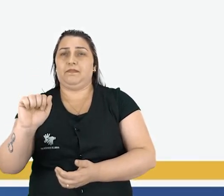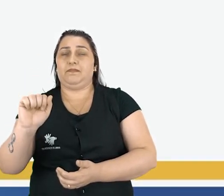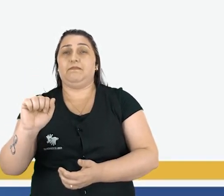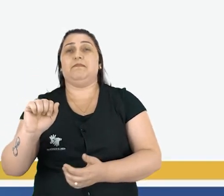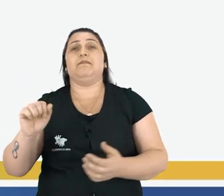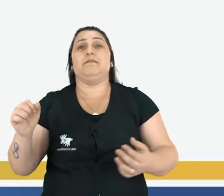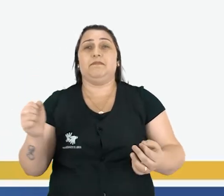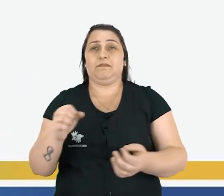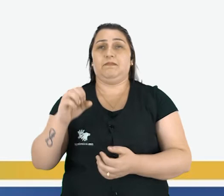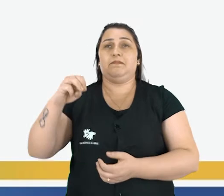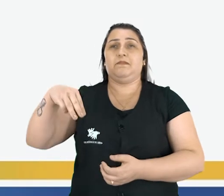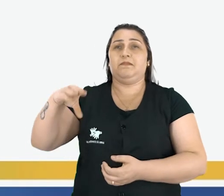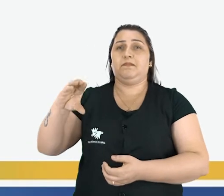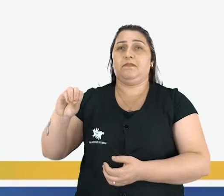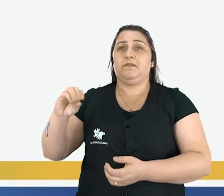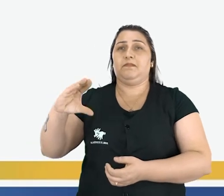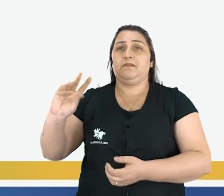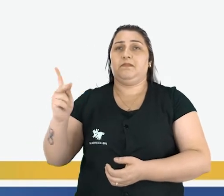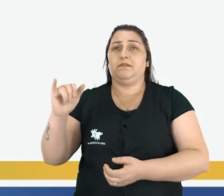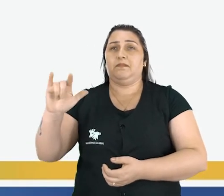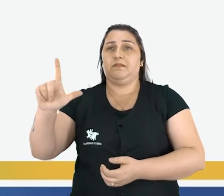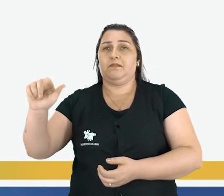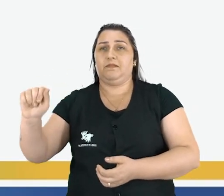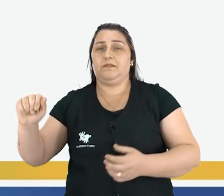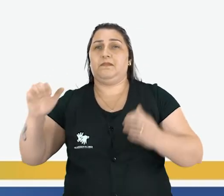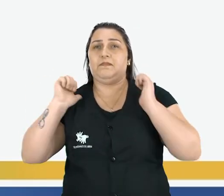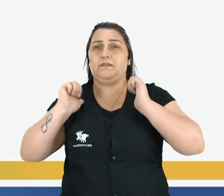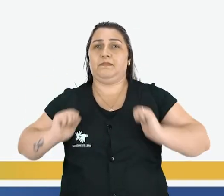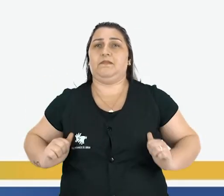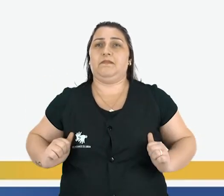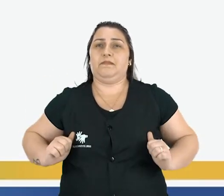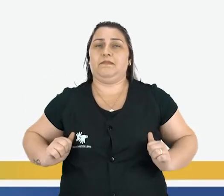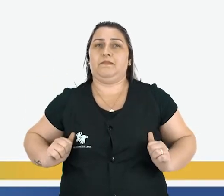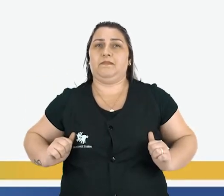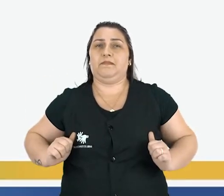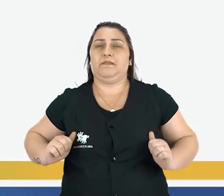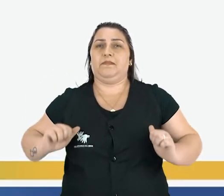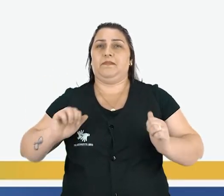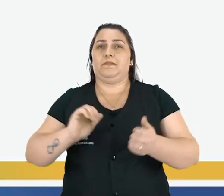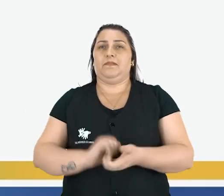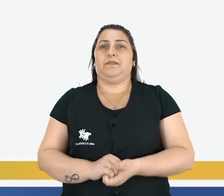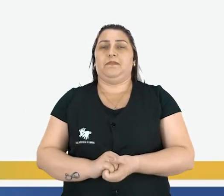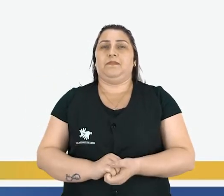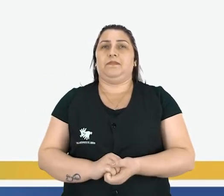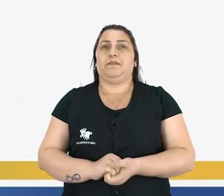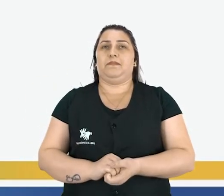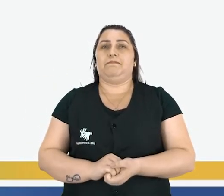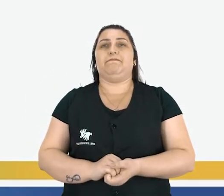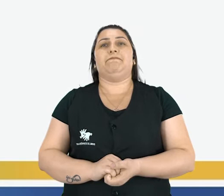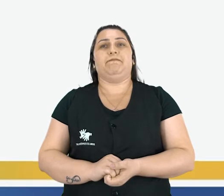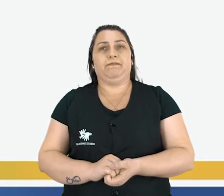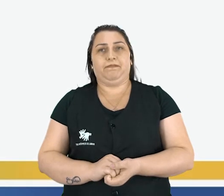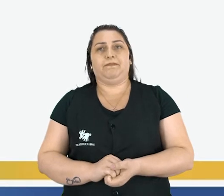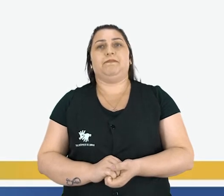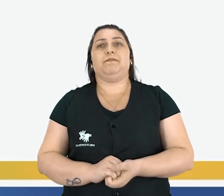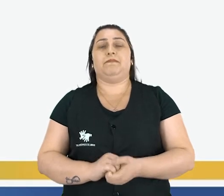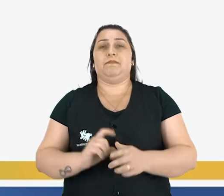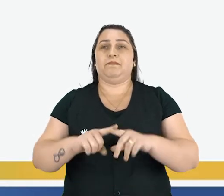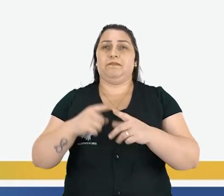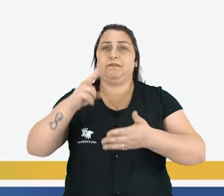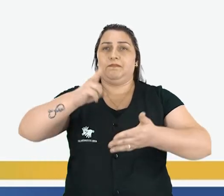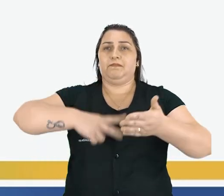o l o a forma lá temos aí a palavra mochila será que esta mochila eu acho que é